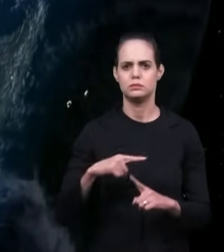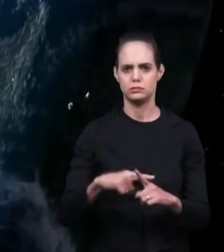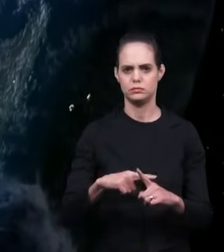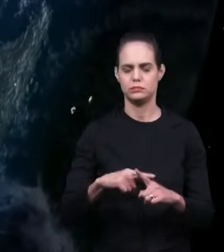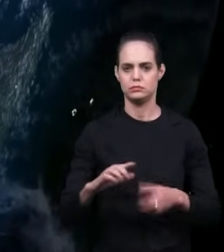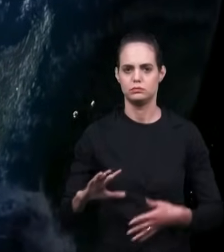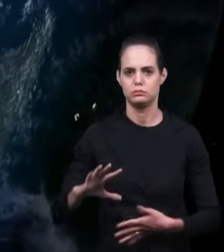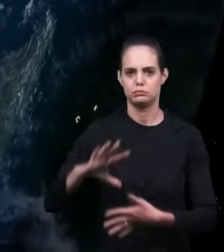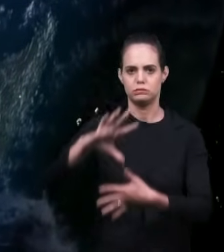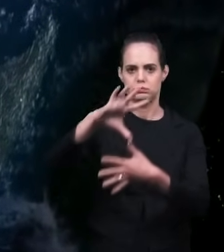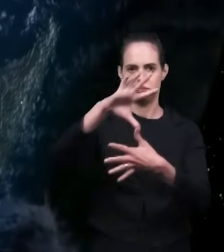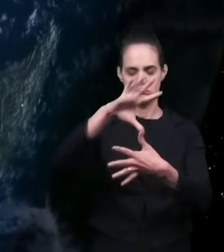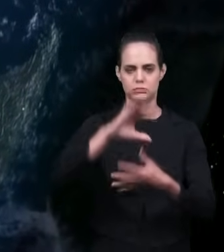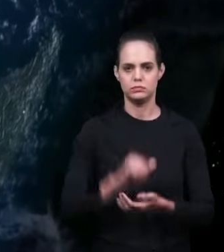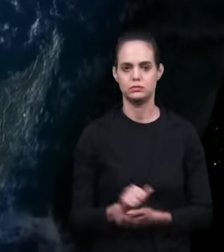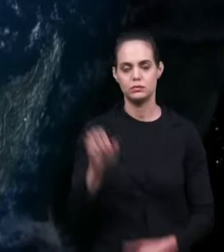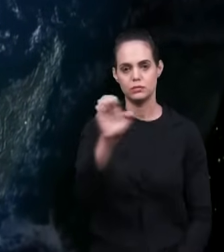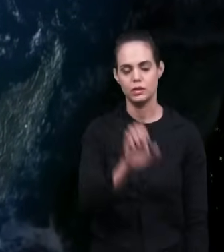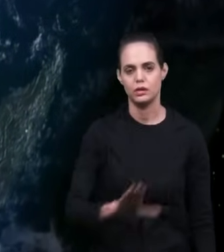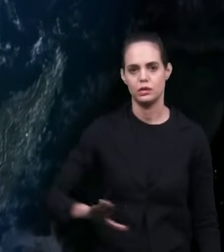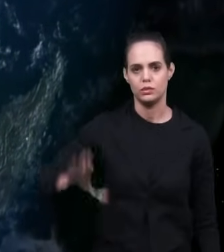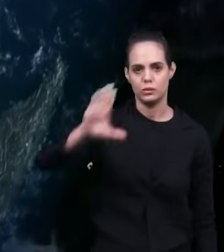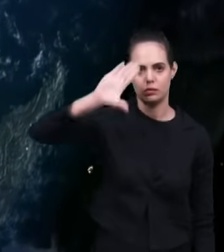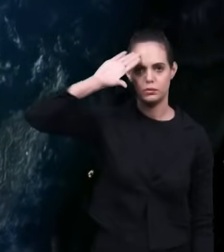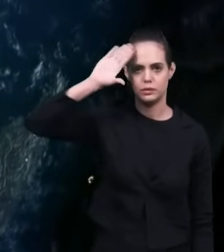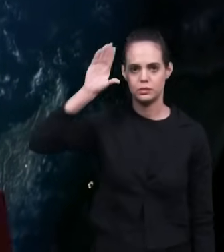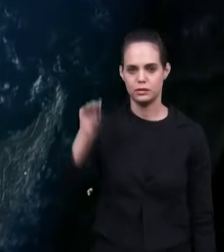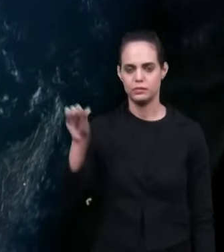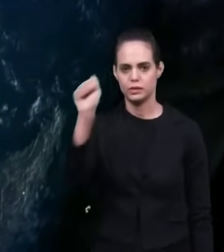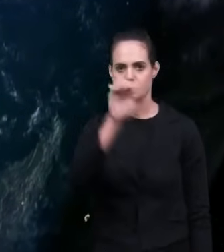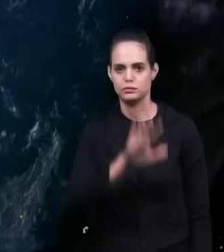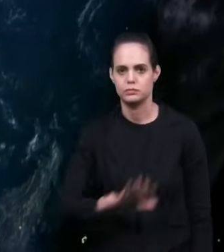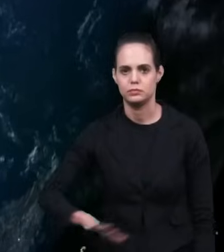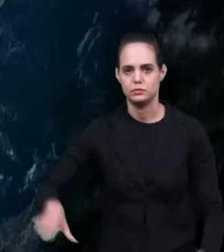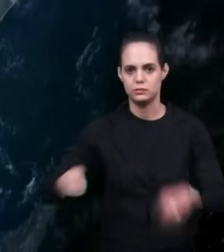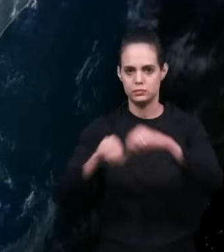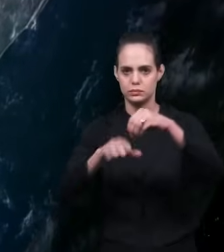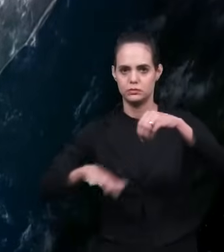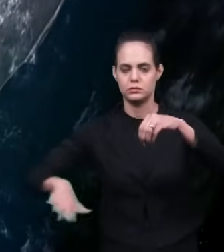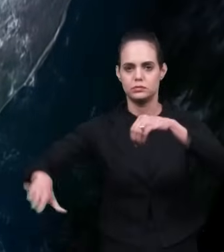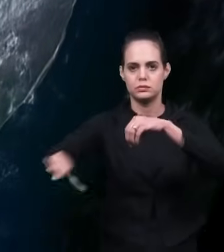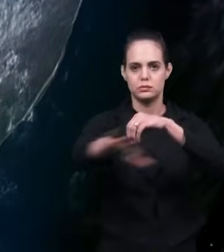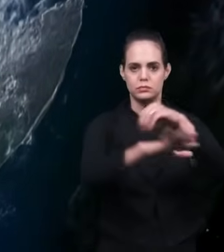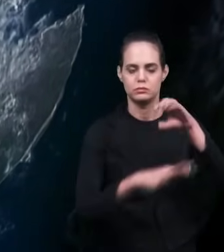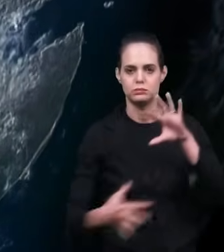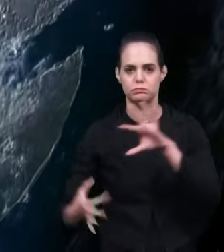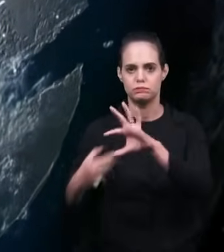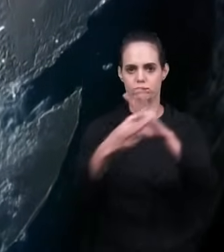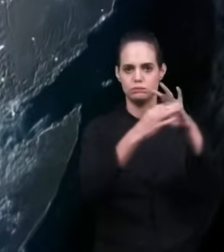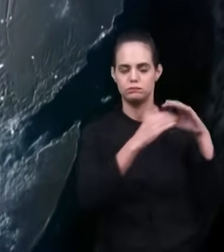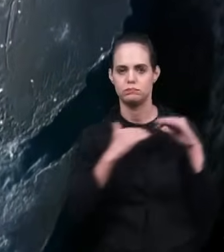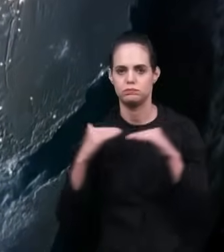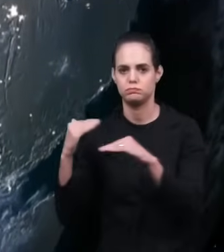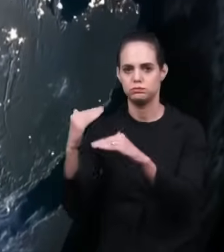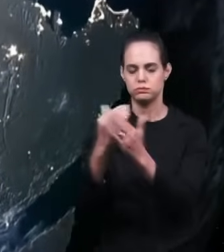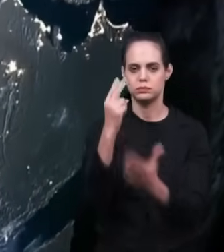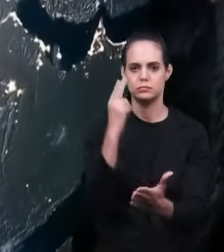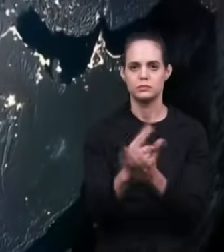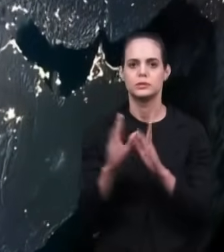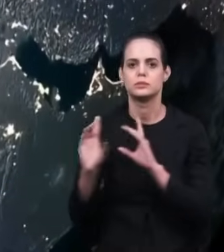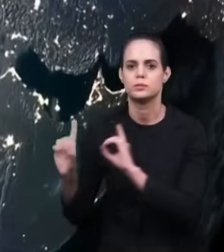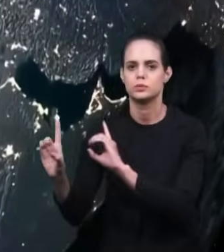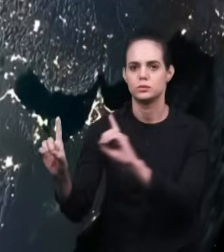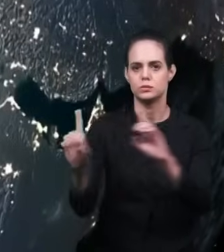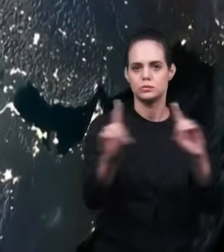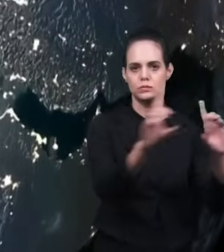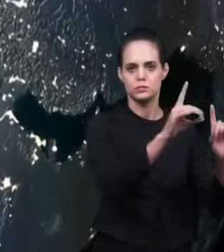3 Américas, Europa, África, Ásia e Oceania, conectadas pela mesma doutrina, pela direção